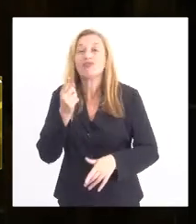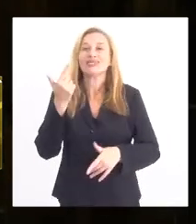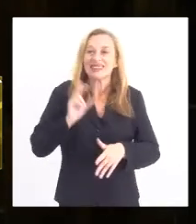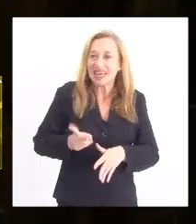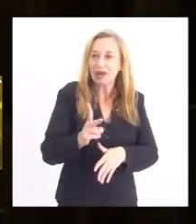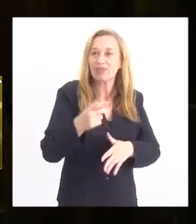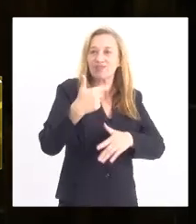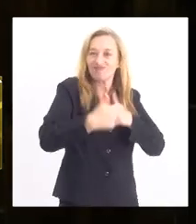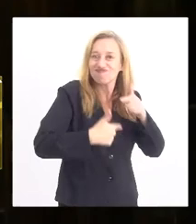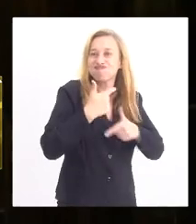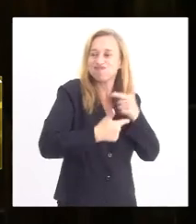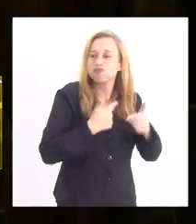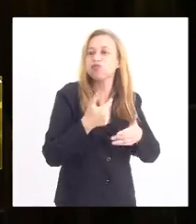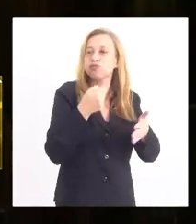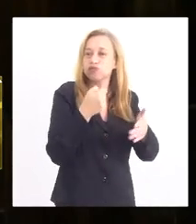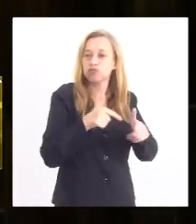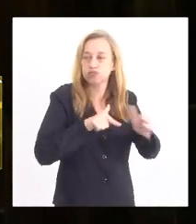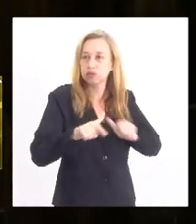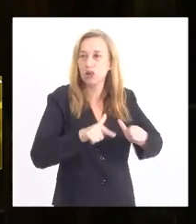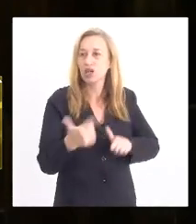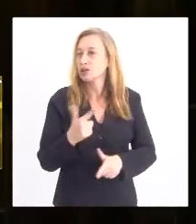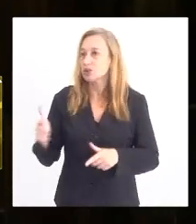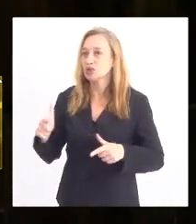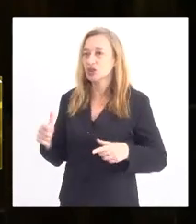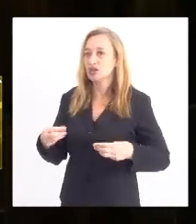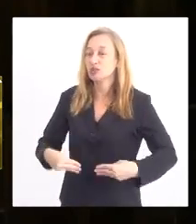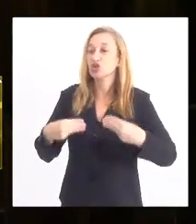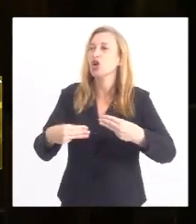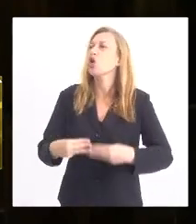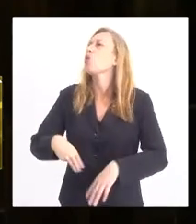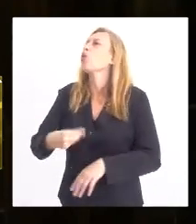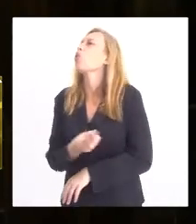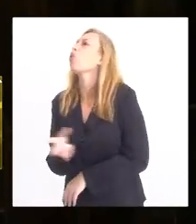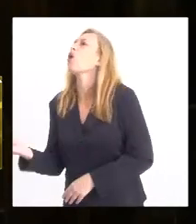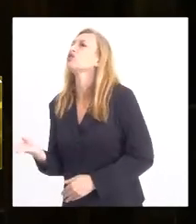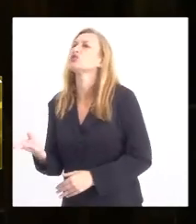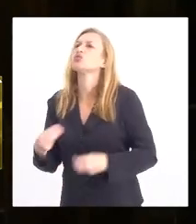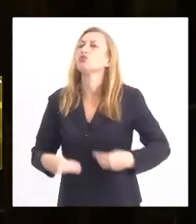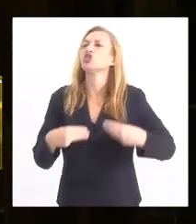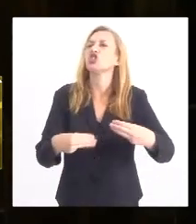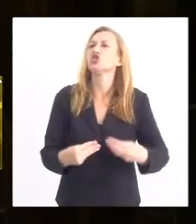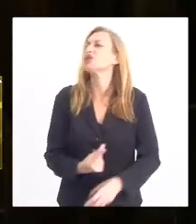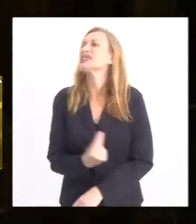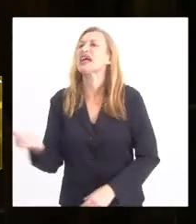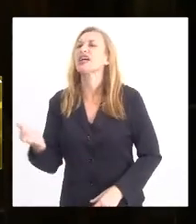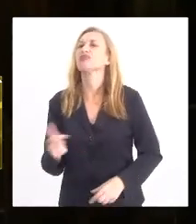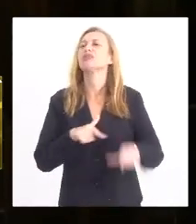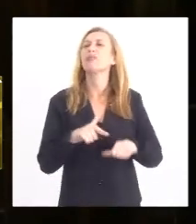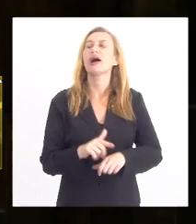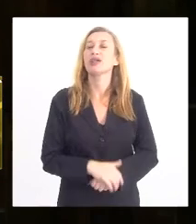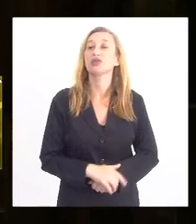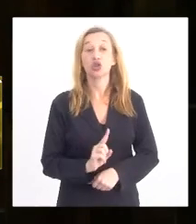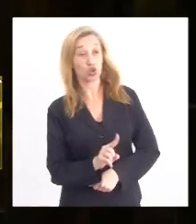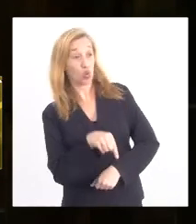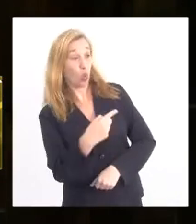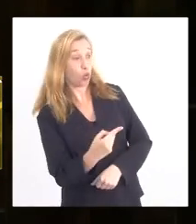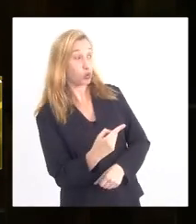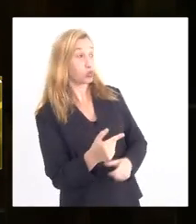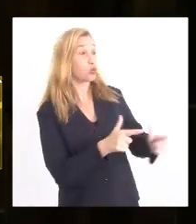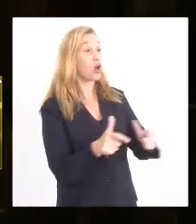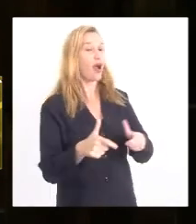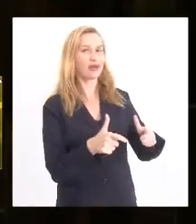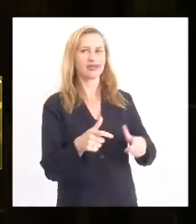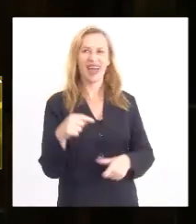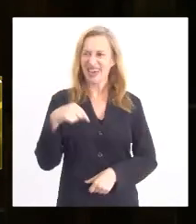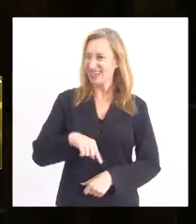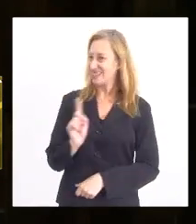não tinha Ministro pode dormir neste já correndo do palco Quantos ministros já correram do trabalho e outro Ministério inclusive